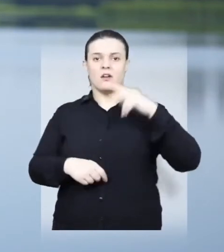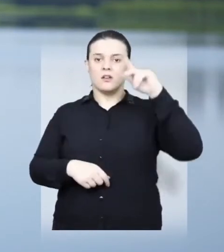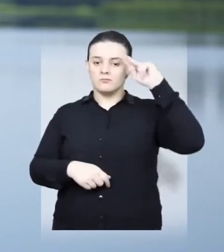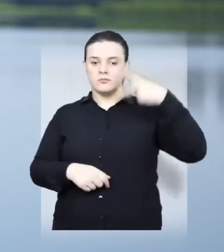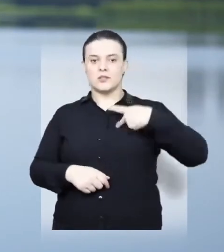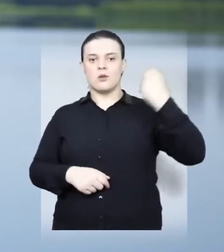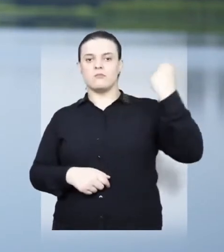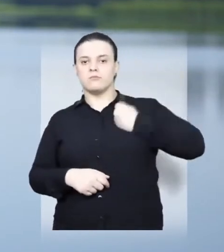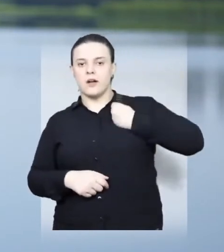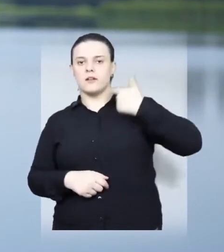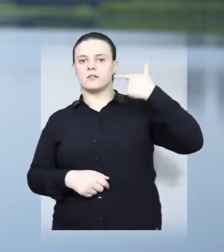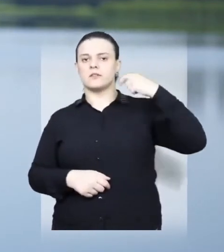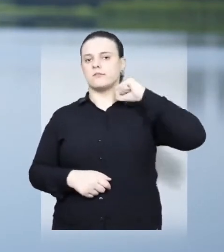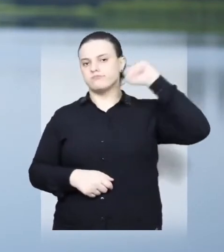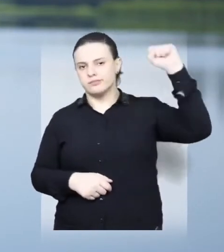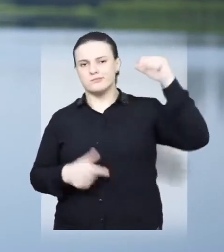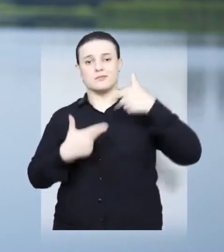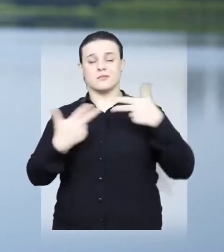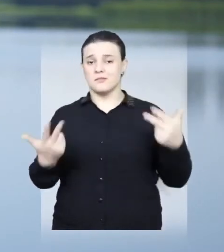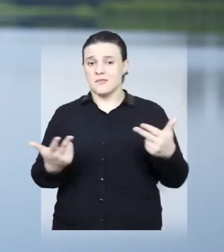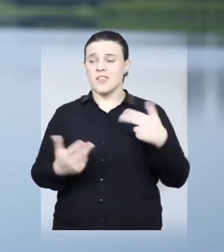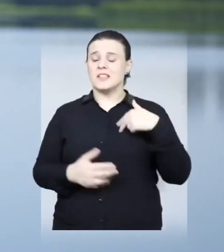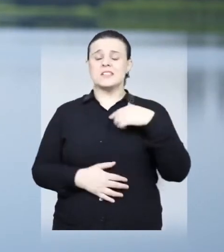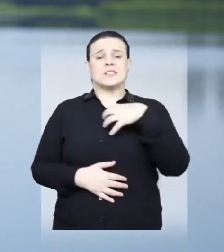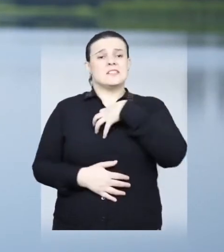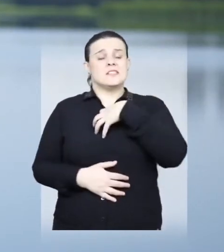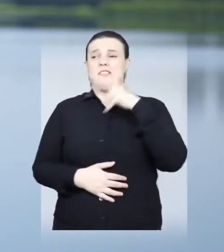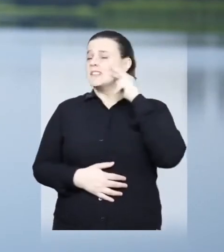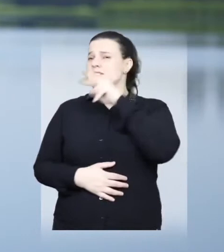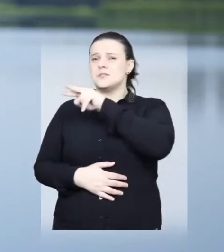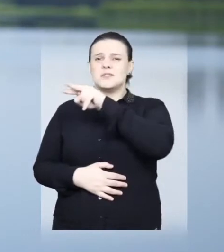Então, eu vejo que